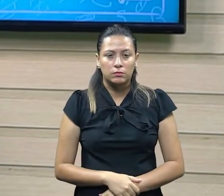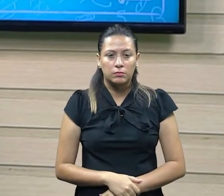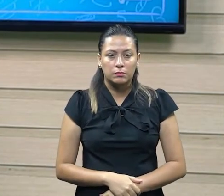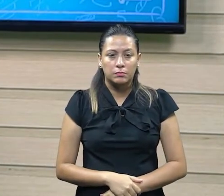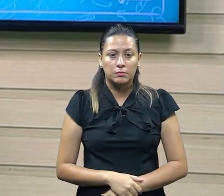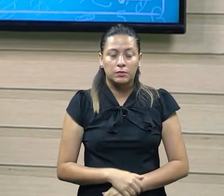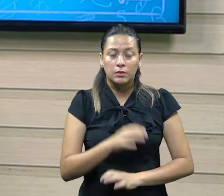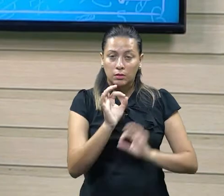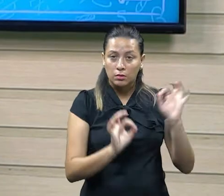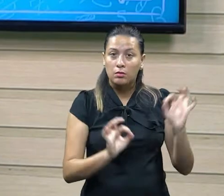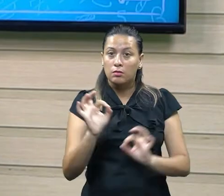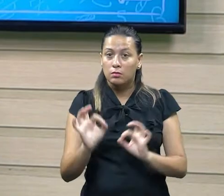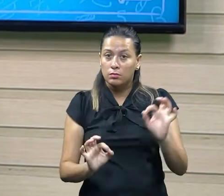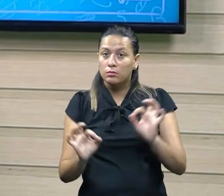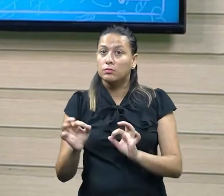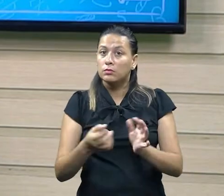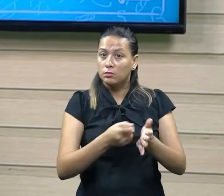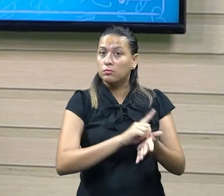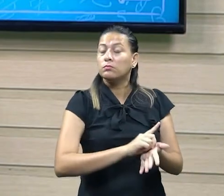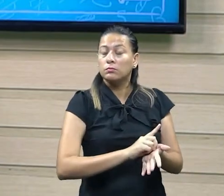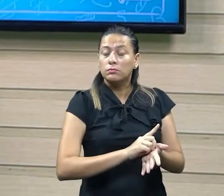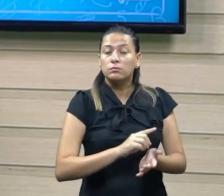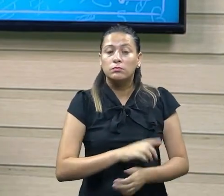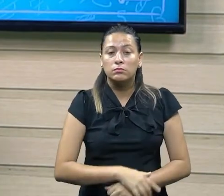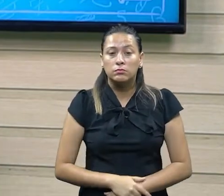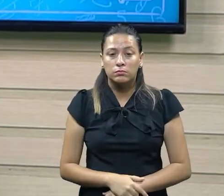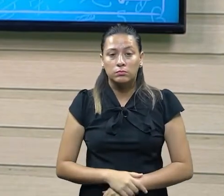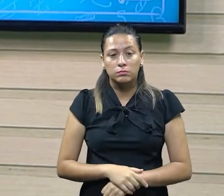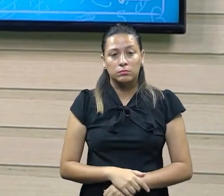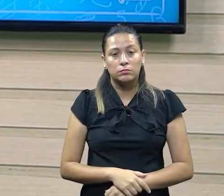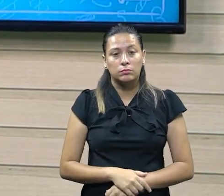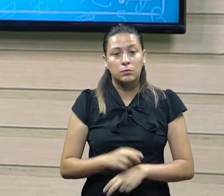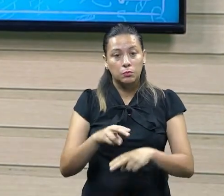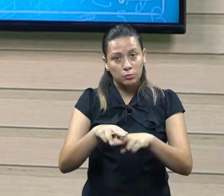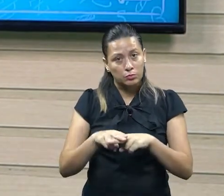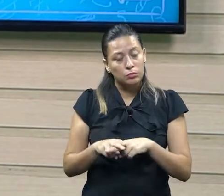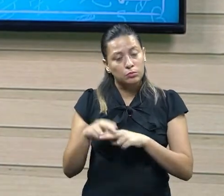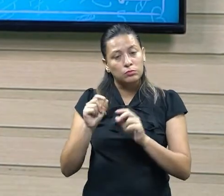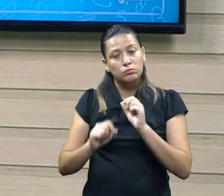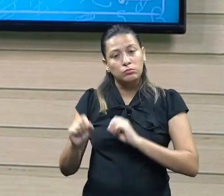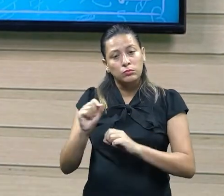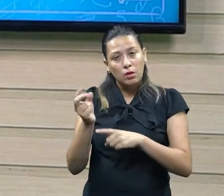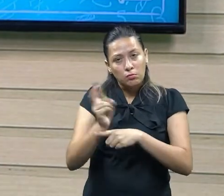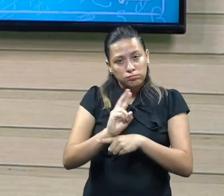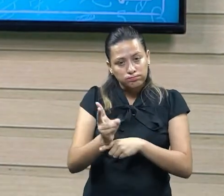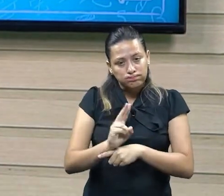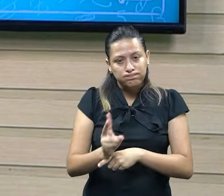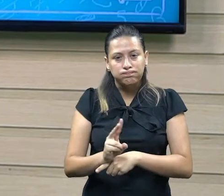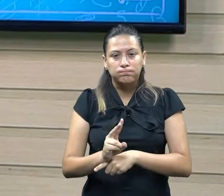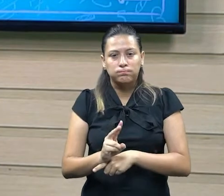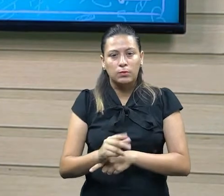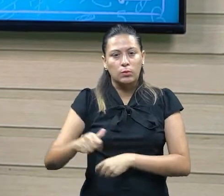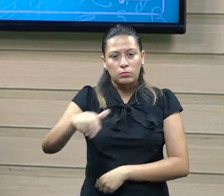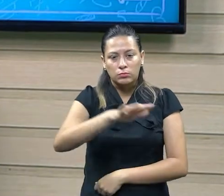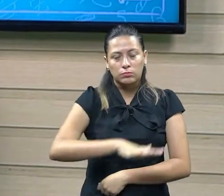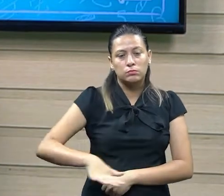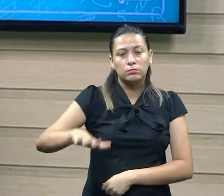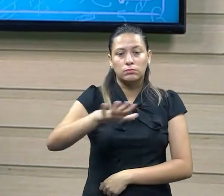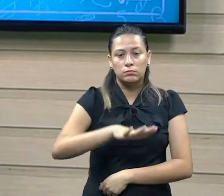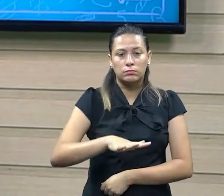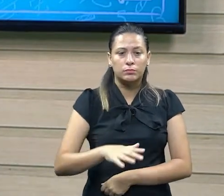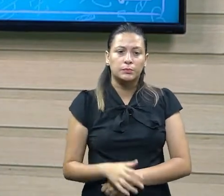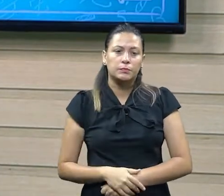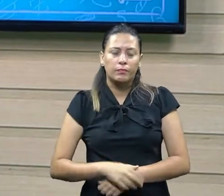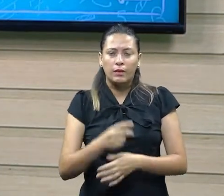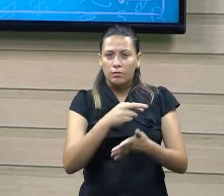estar pronto, tem que estar preparado para ser utilizado. Por isso, essas inspeções, elas podem ser gerais,